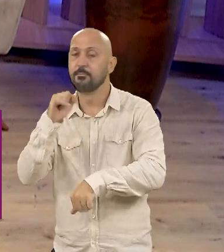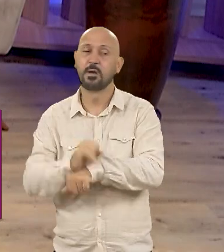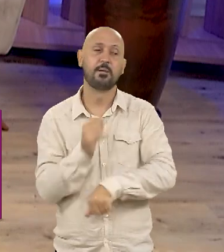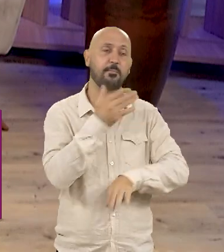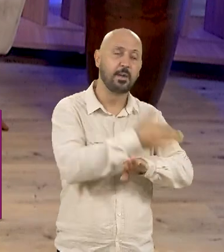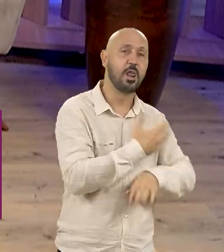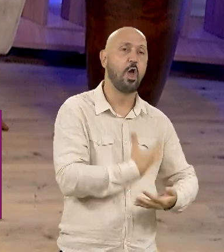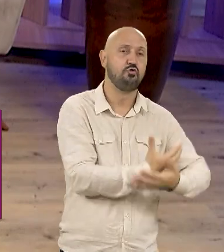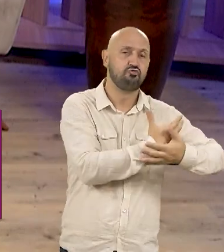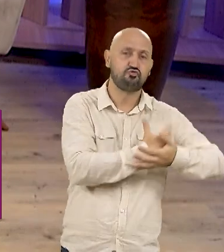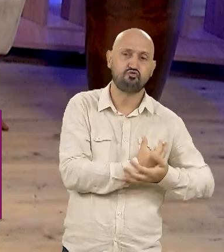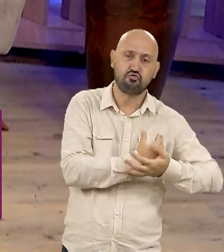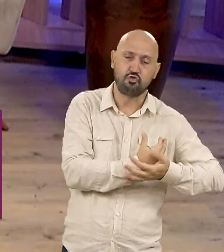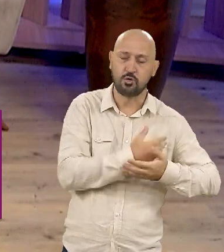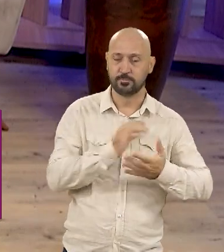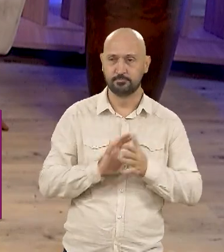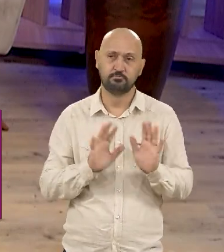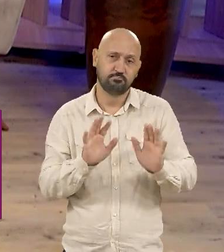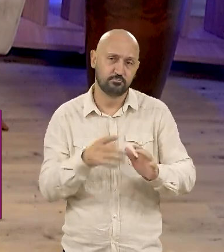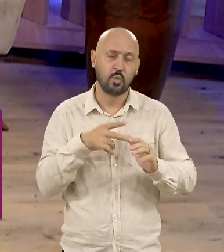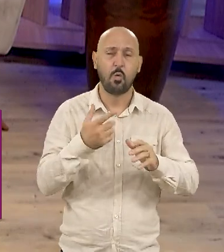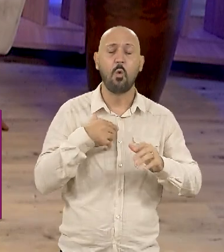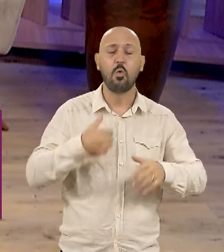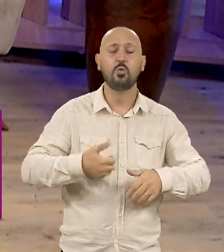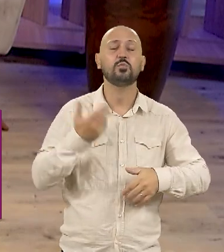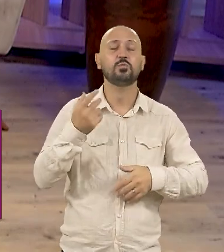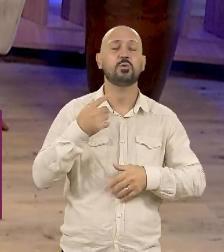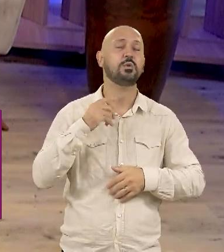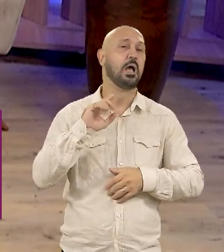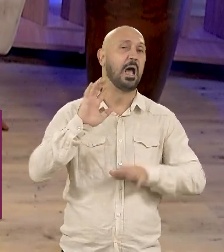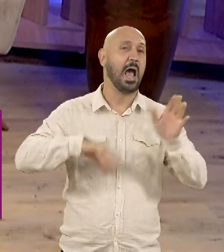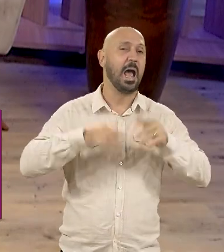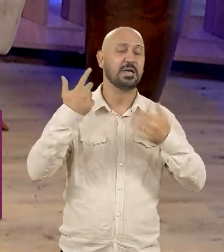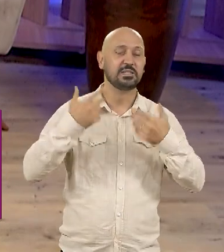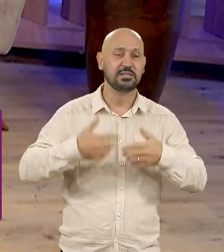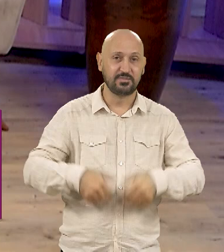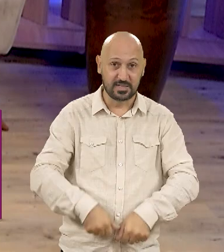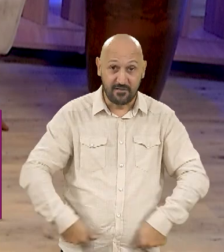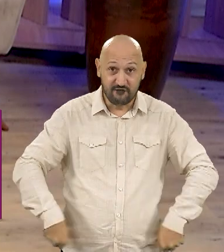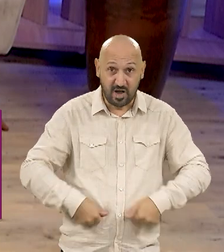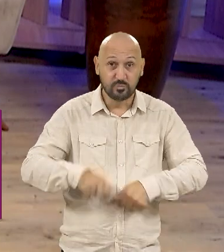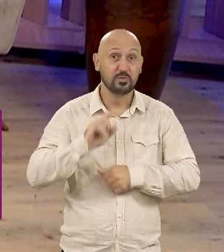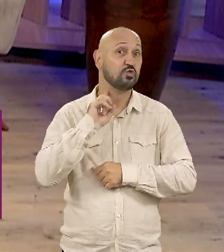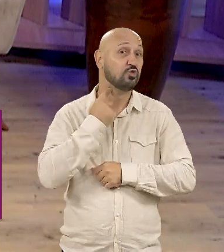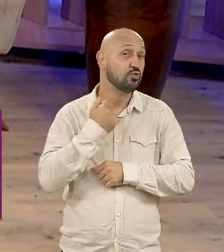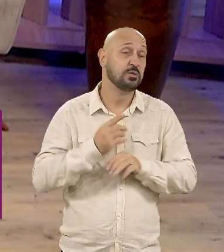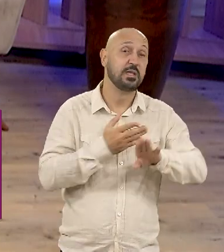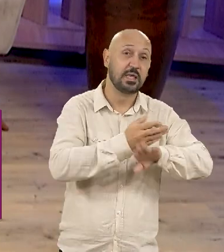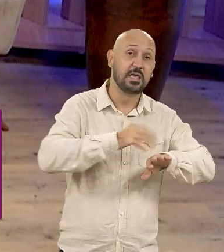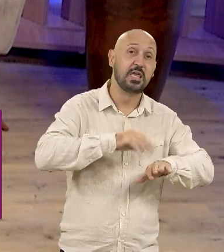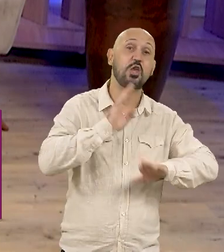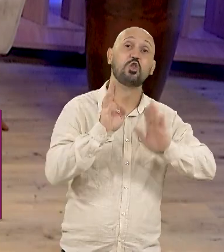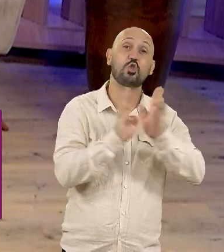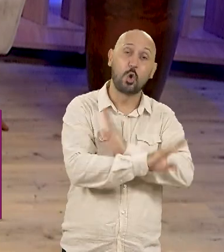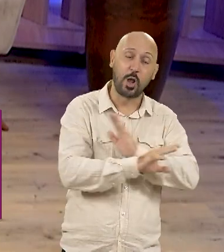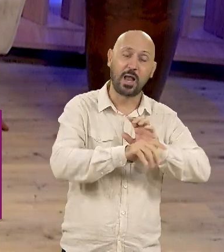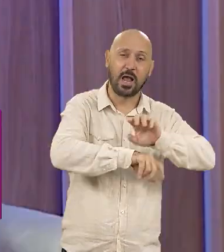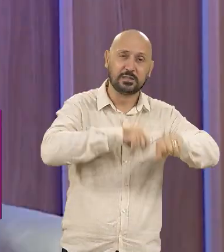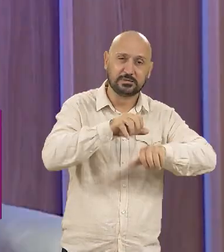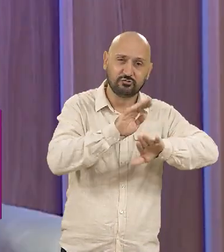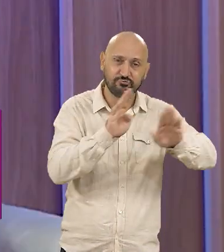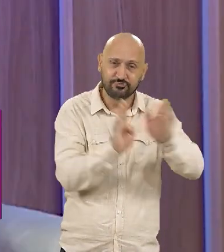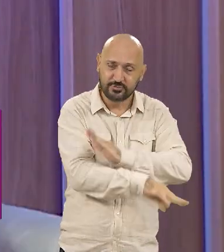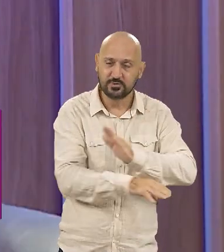almoço para ir lá amamentar esse bebê ou trocar uma fralda, atender a necessidade real dele, né? Então Sim. Você,